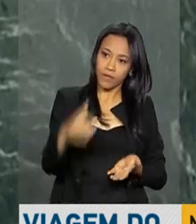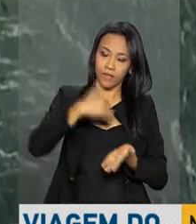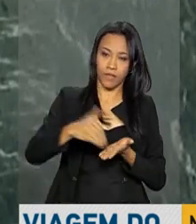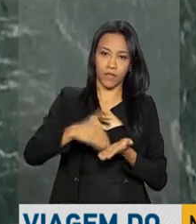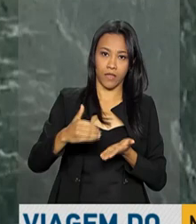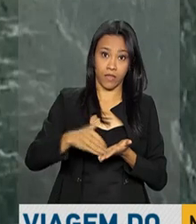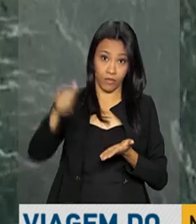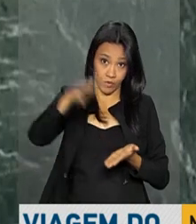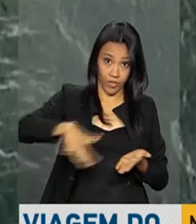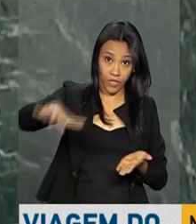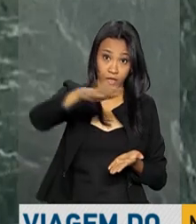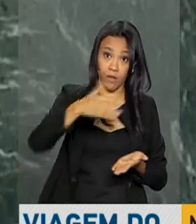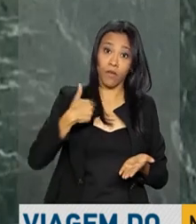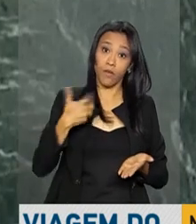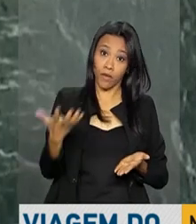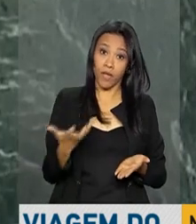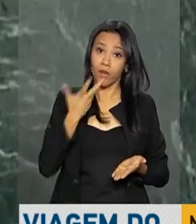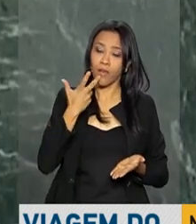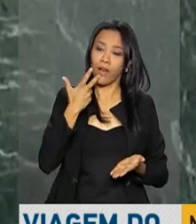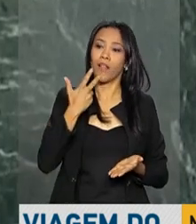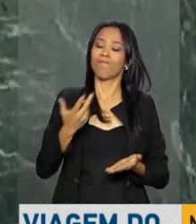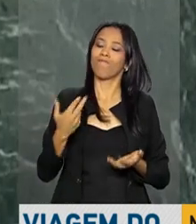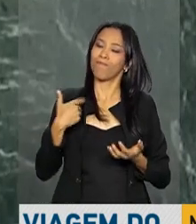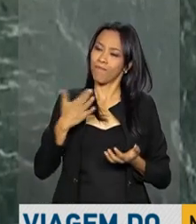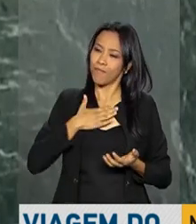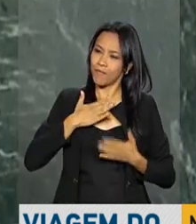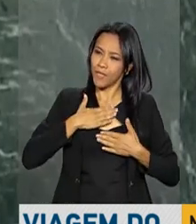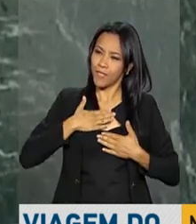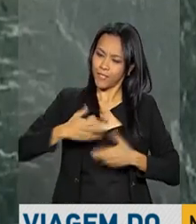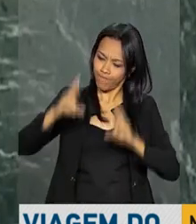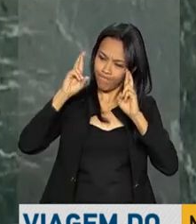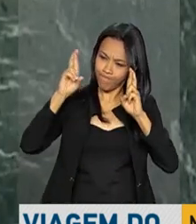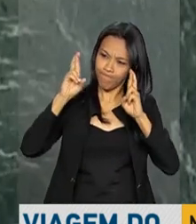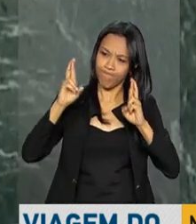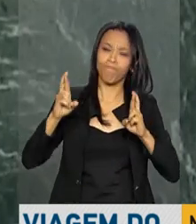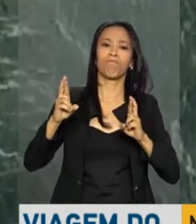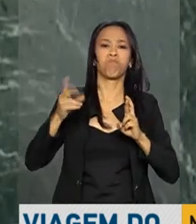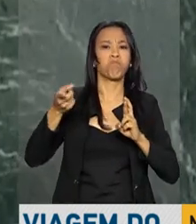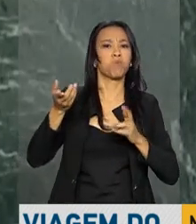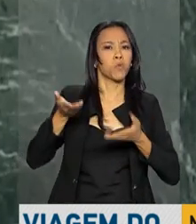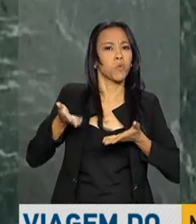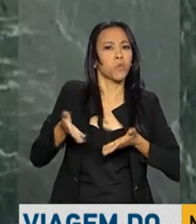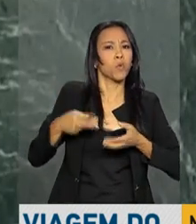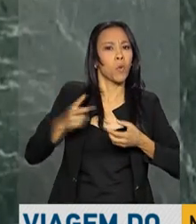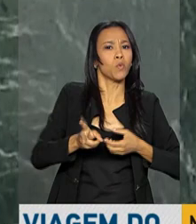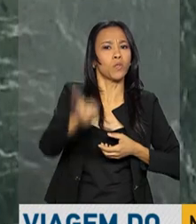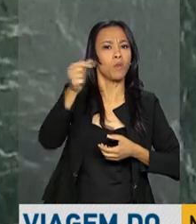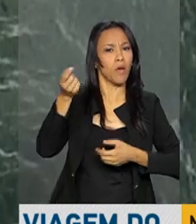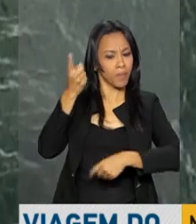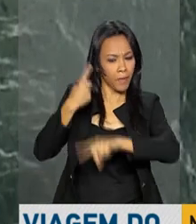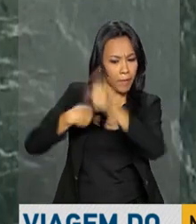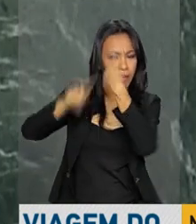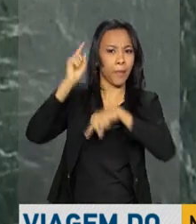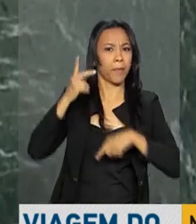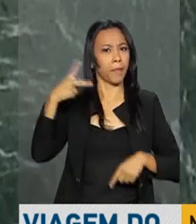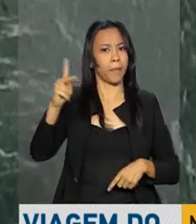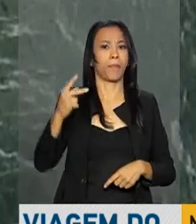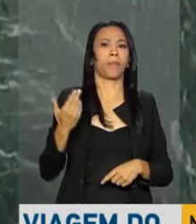quero reiterar meus votos de continuado êxito no exercício do seu